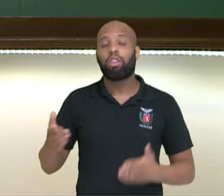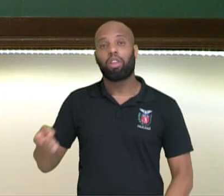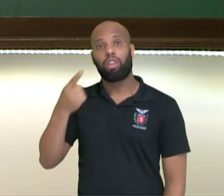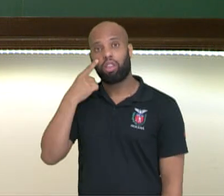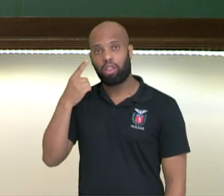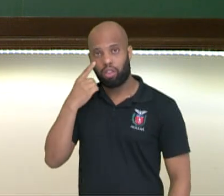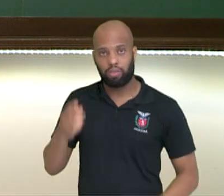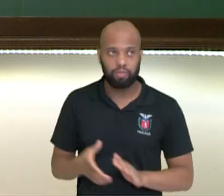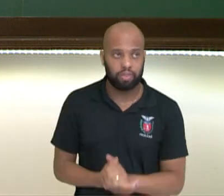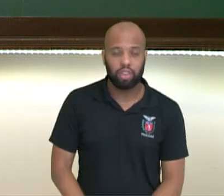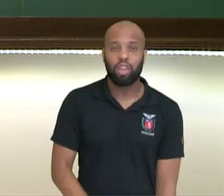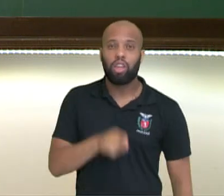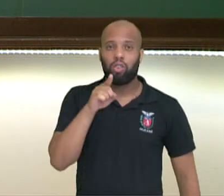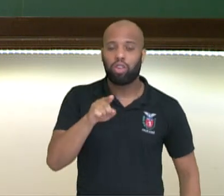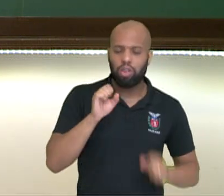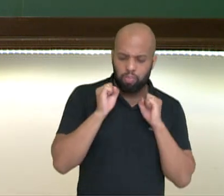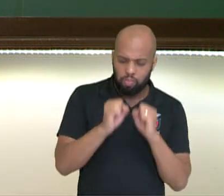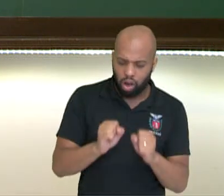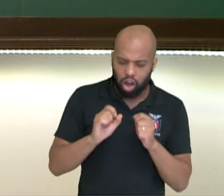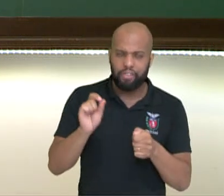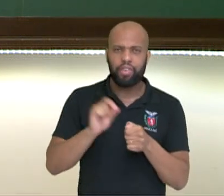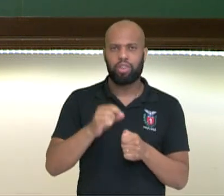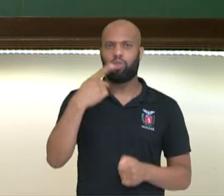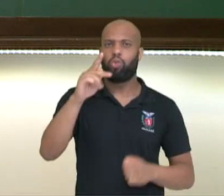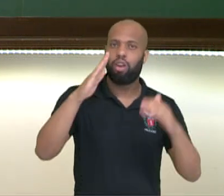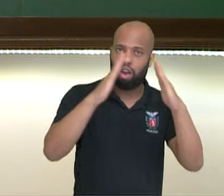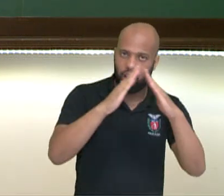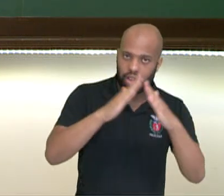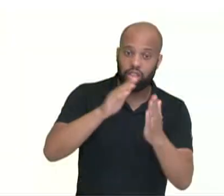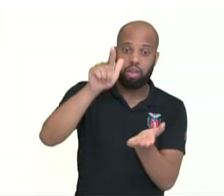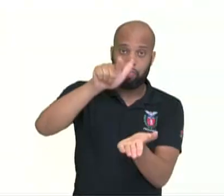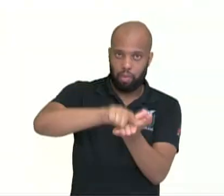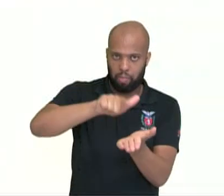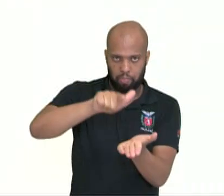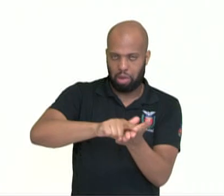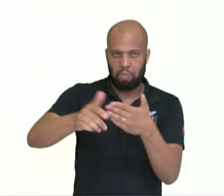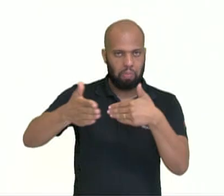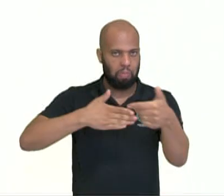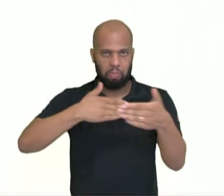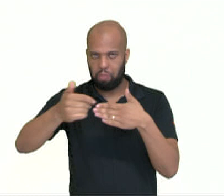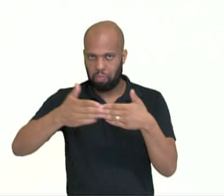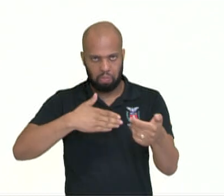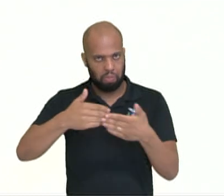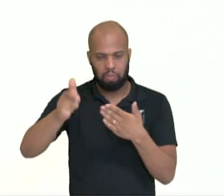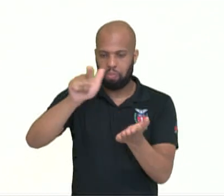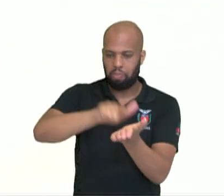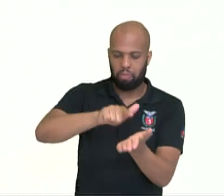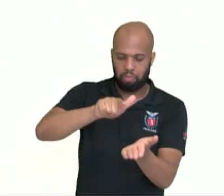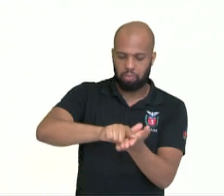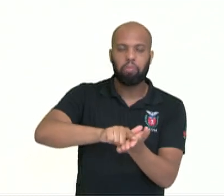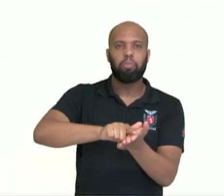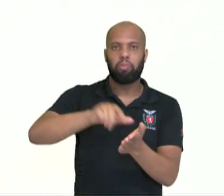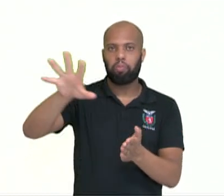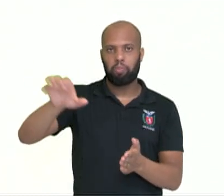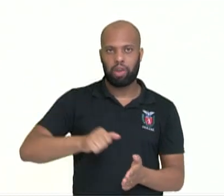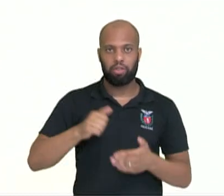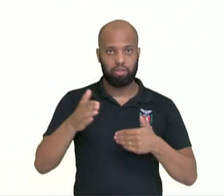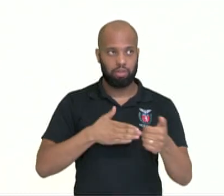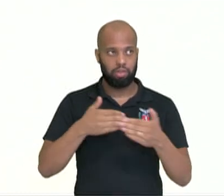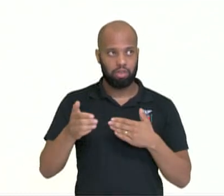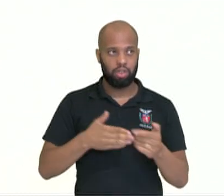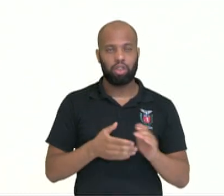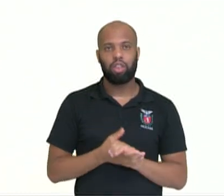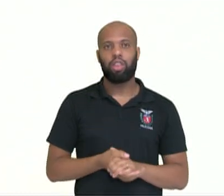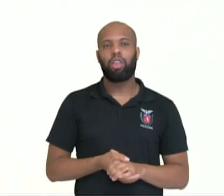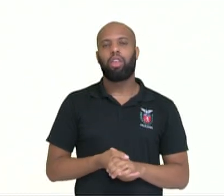só, você pode fazer isso em casa, você pode pegar um papel higiênico ou papel toalha, né? Qualquer papel, melhor